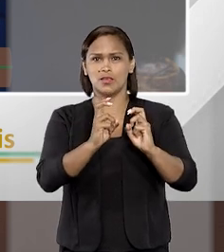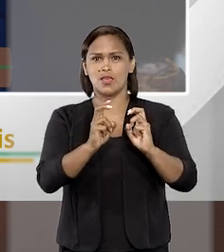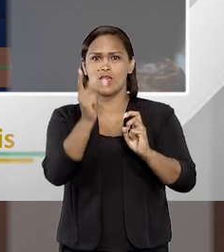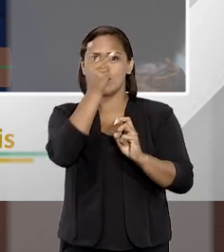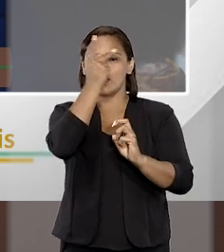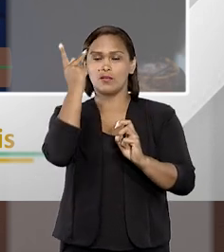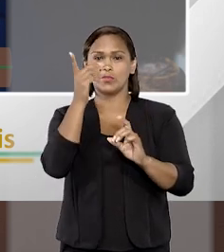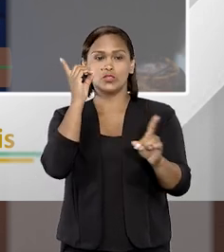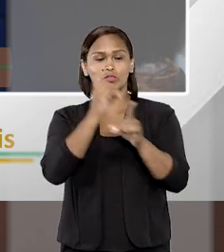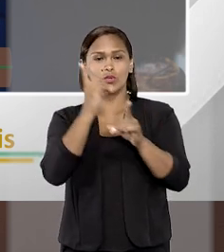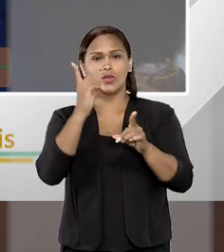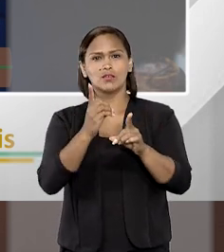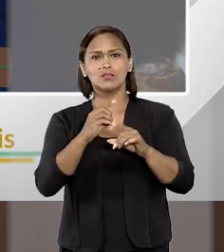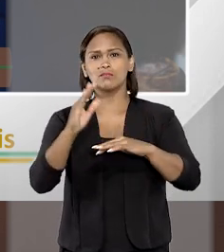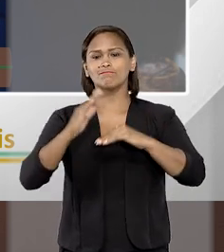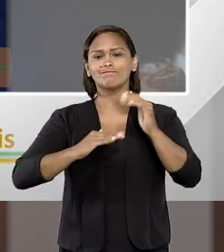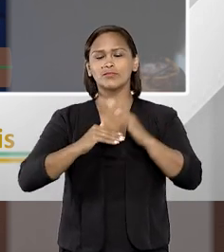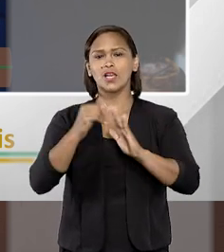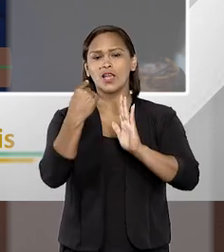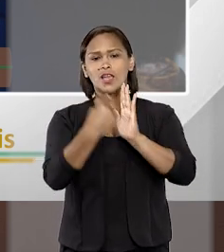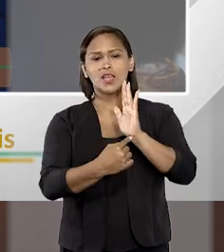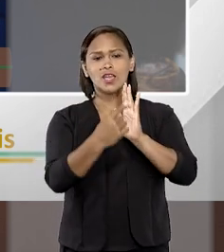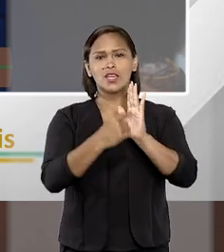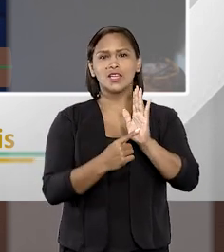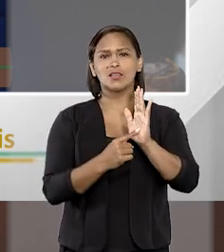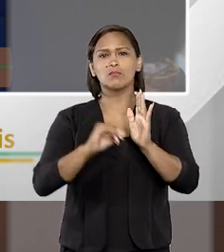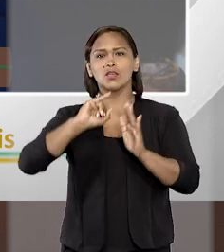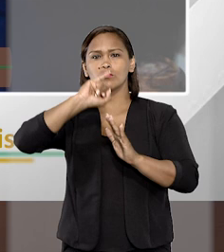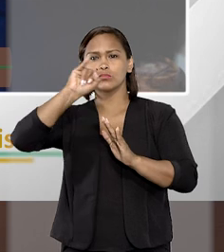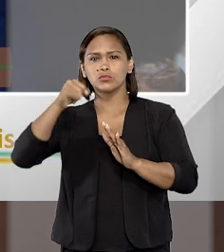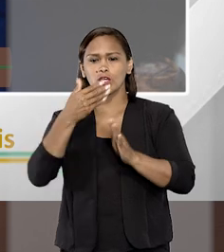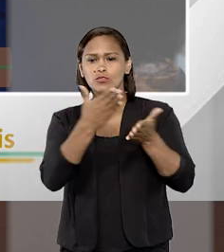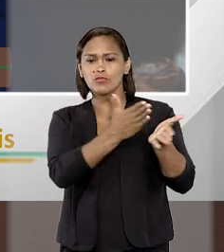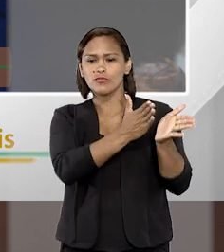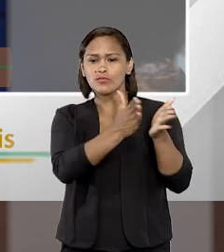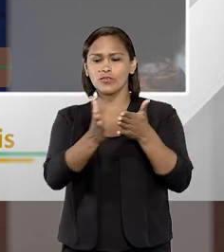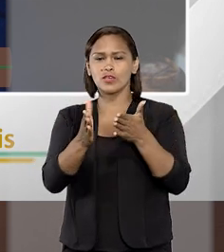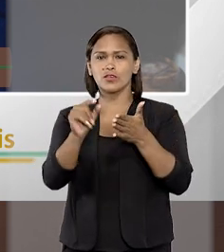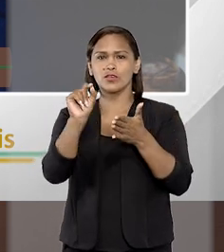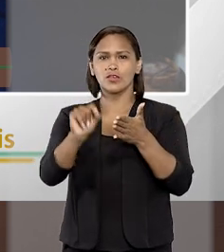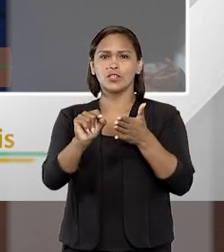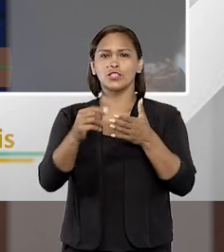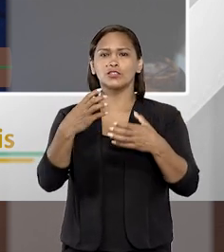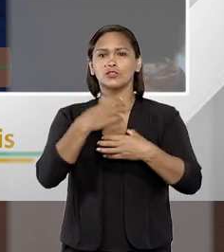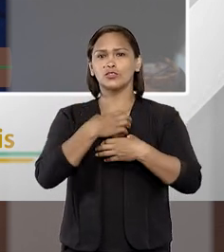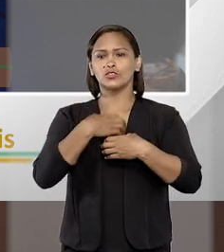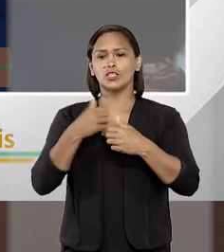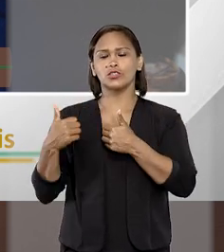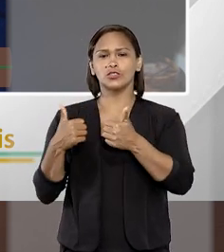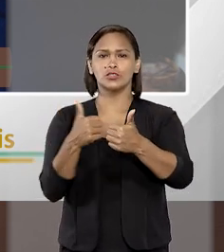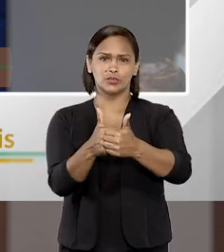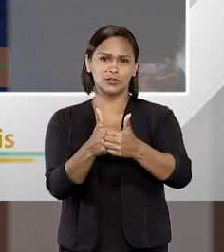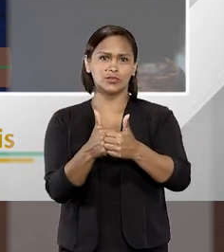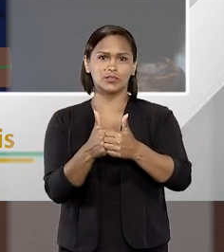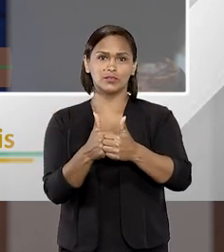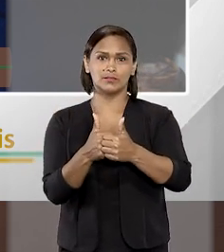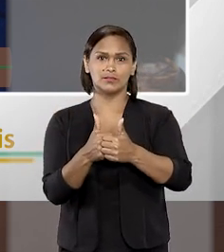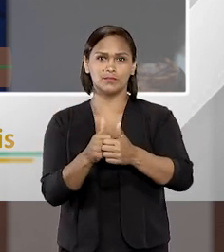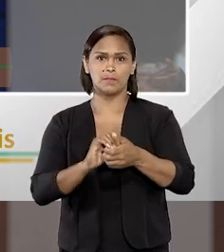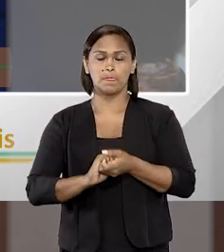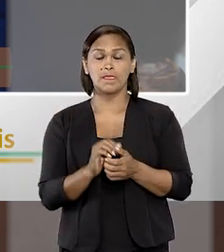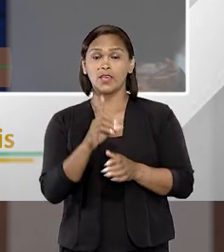você praticamente elimina qualquer chance de desvio na maneira de conduzir Esse ato